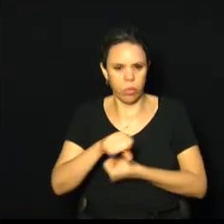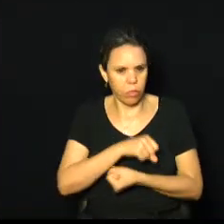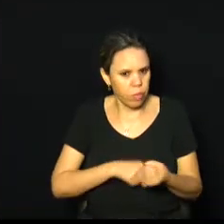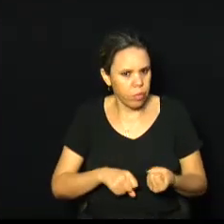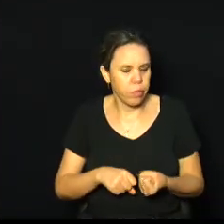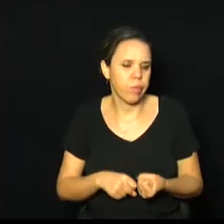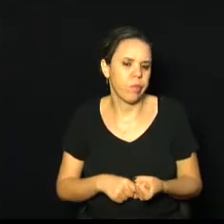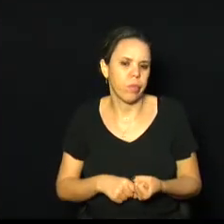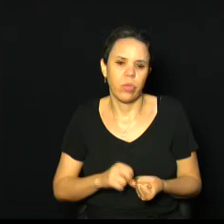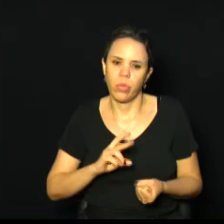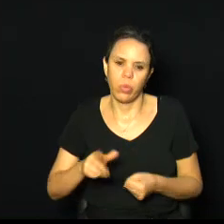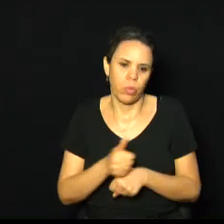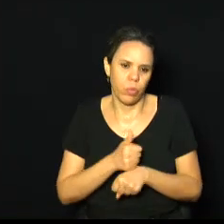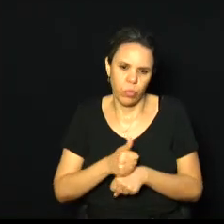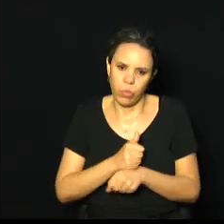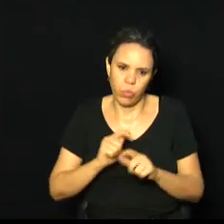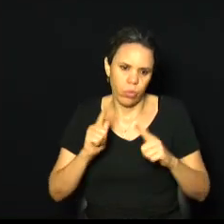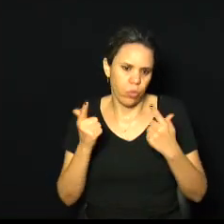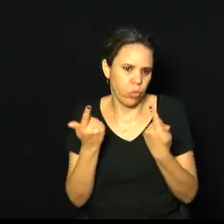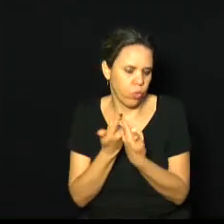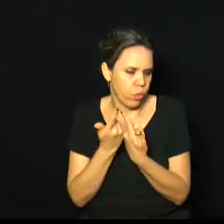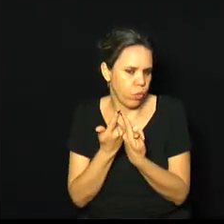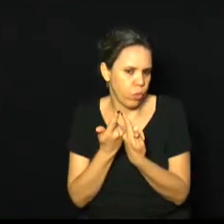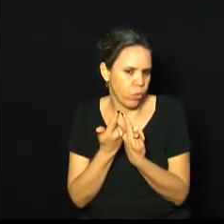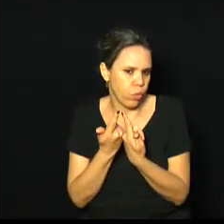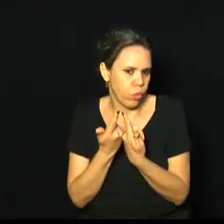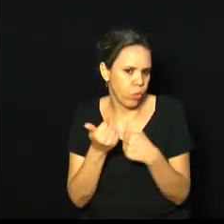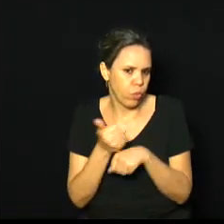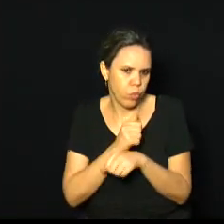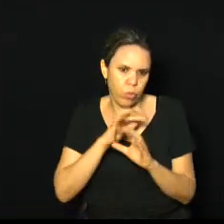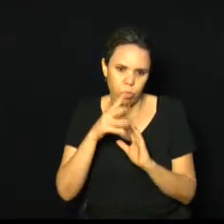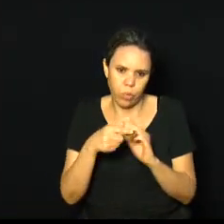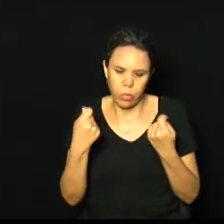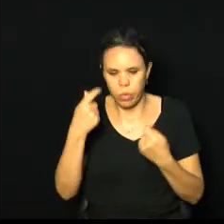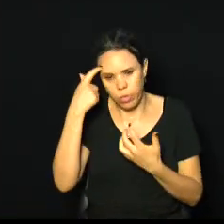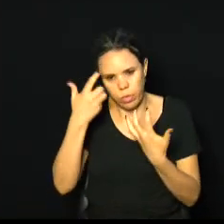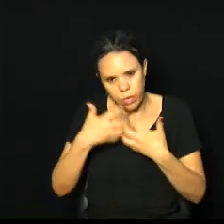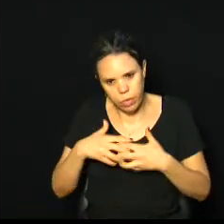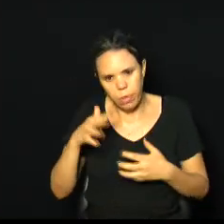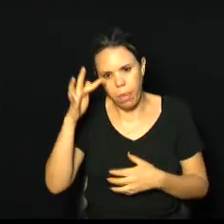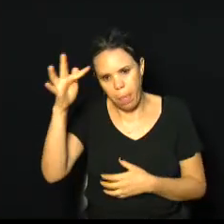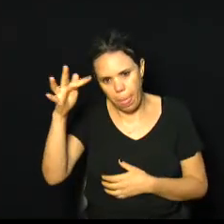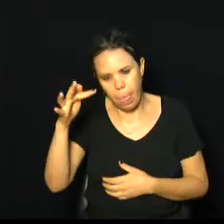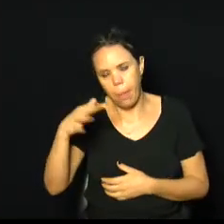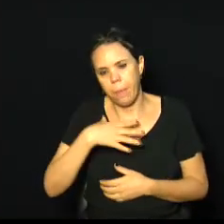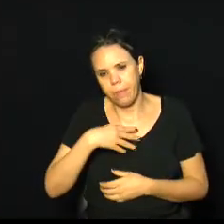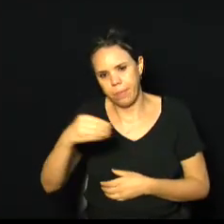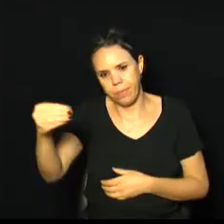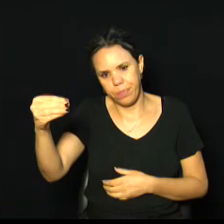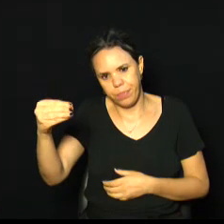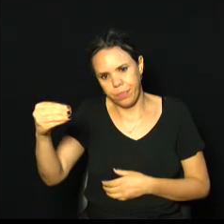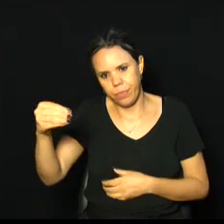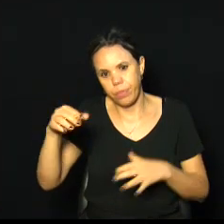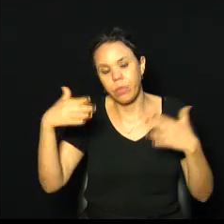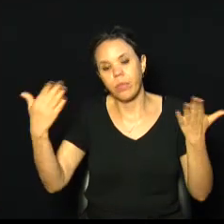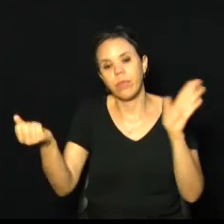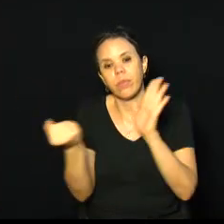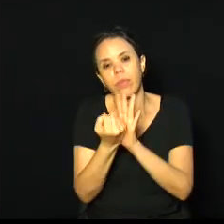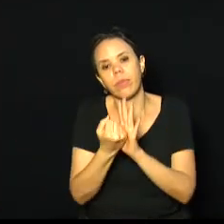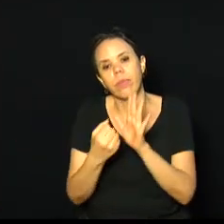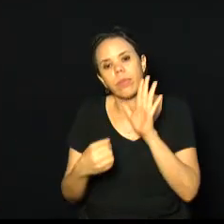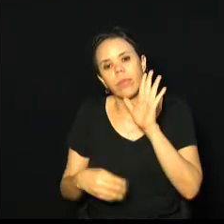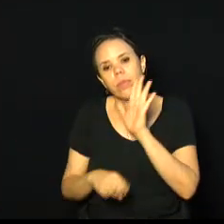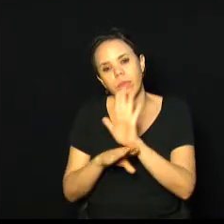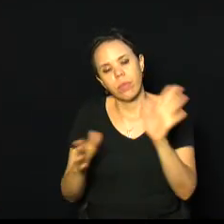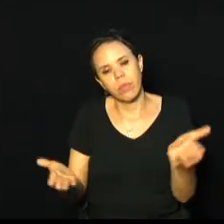de ecologistas, geógrafos, ambientalistas. Precisamos pensar no futuro de nossos filhos. Qual é o legado ambiental de